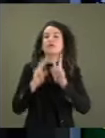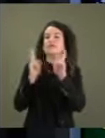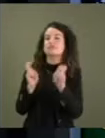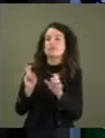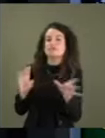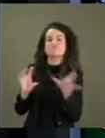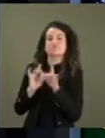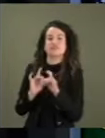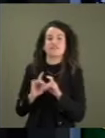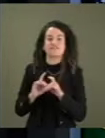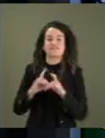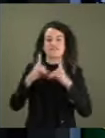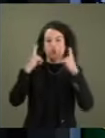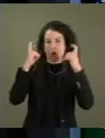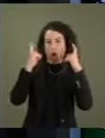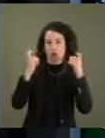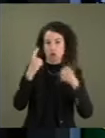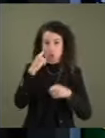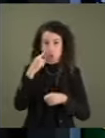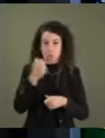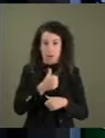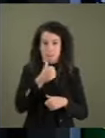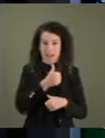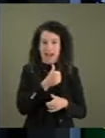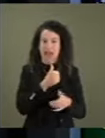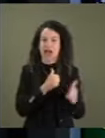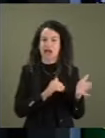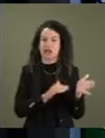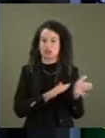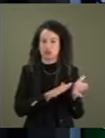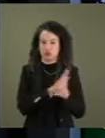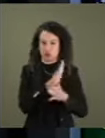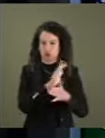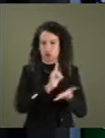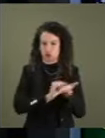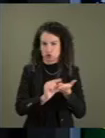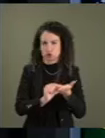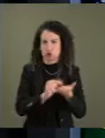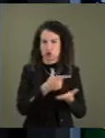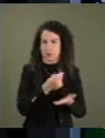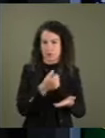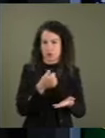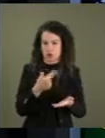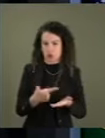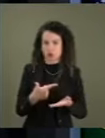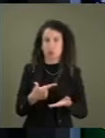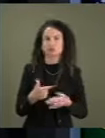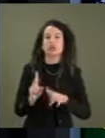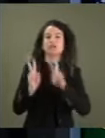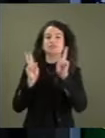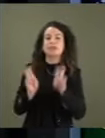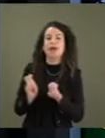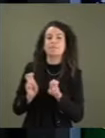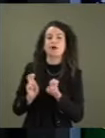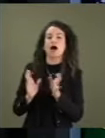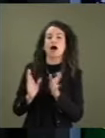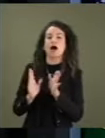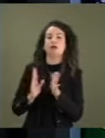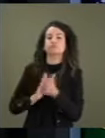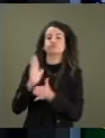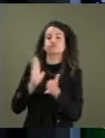nos Estados Unidos, em artigo de 2012, no Journal of Interpersonal